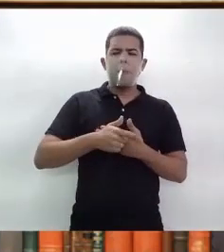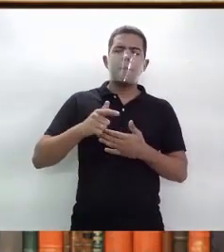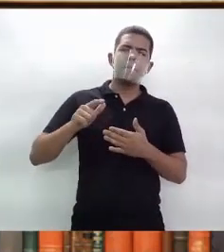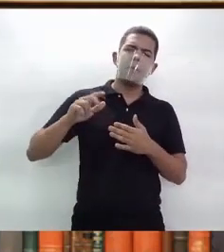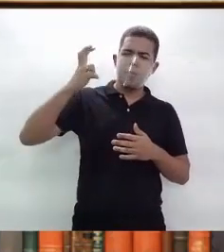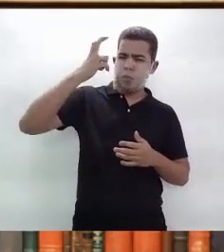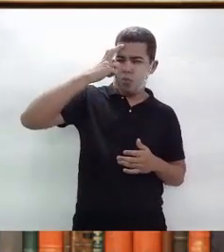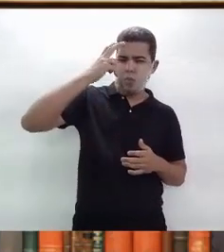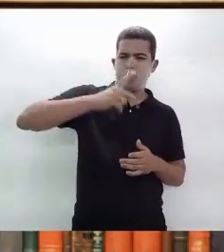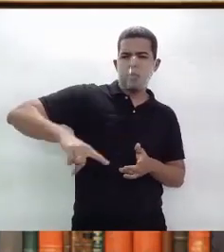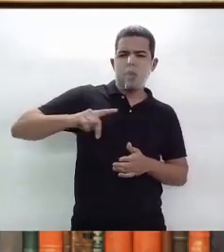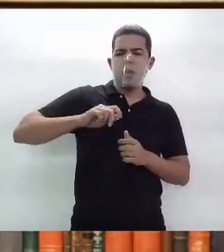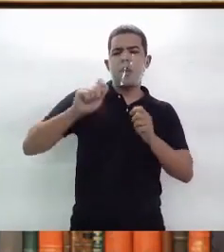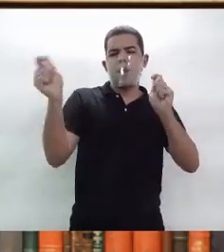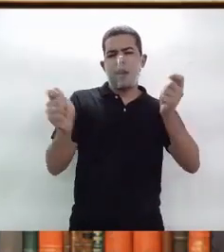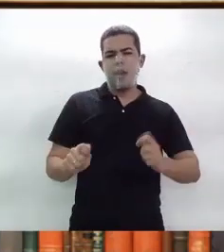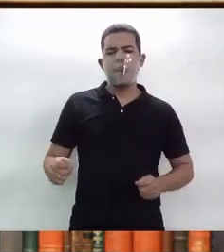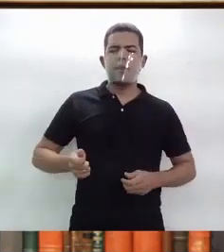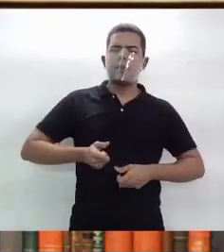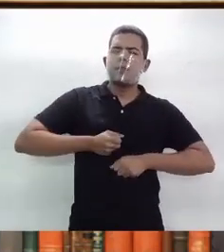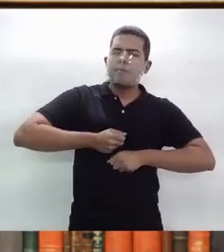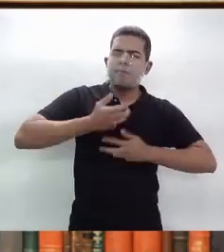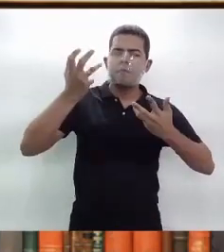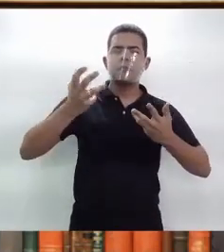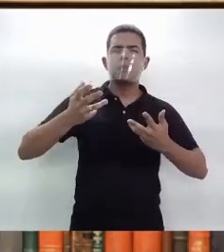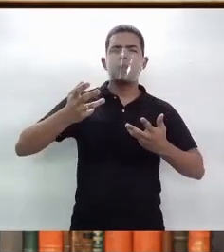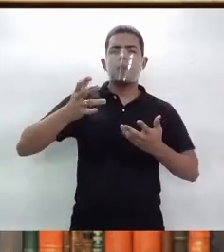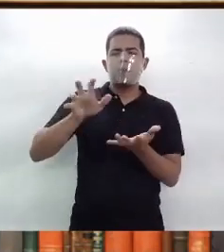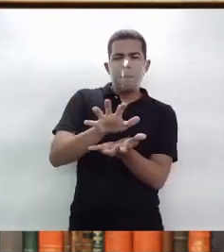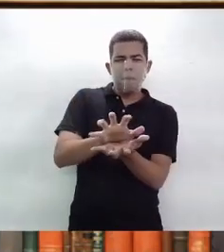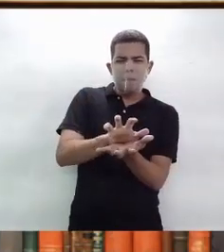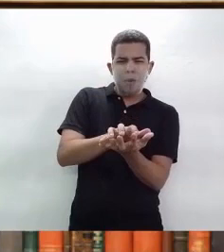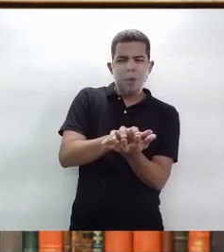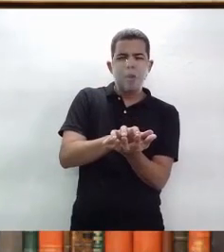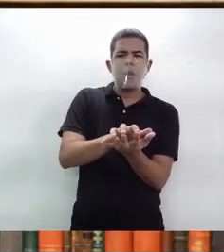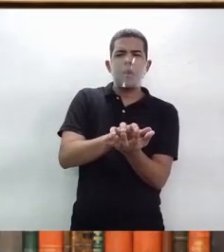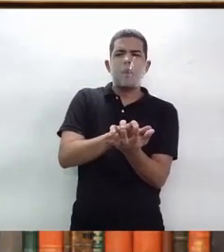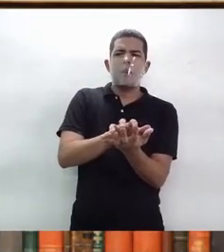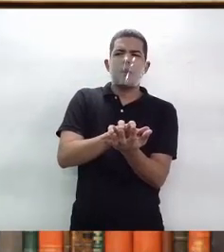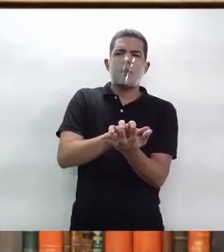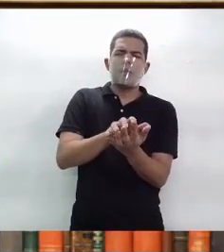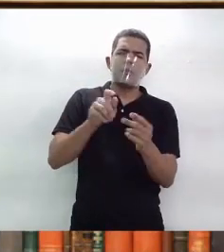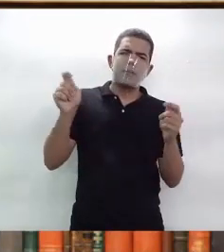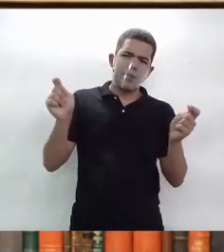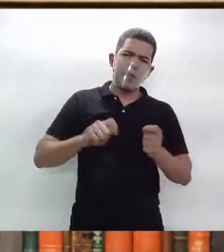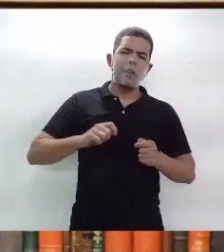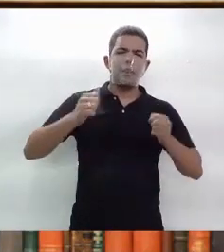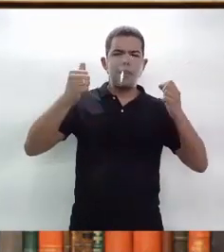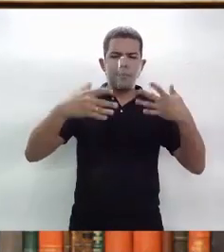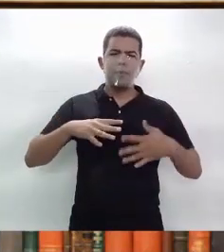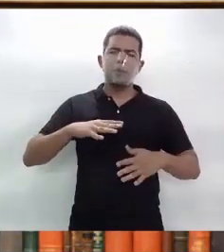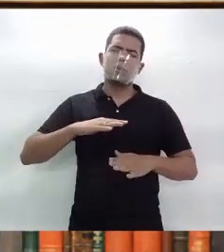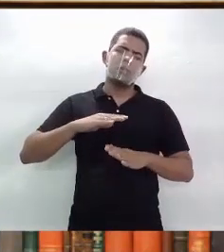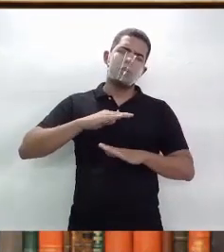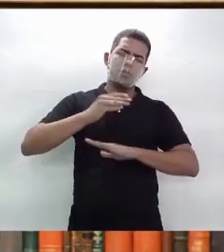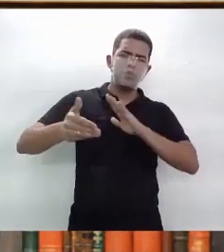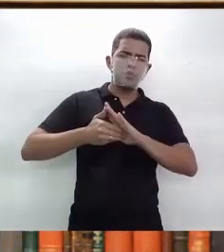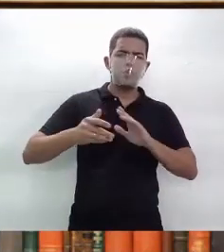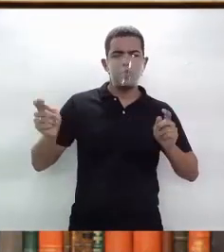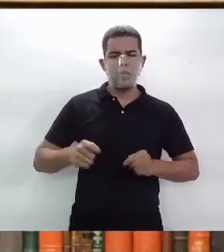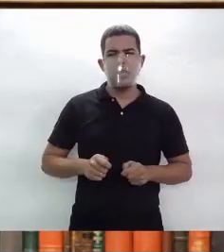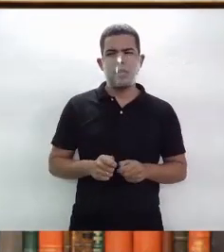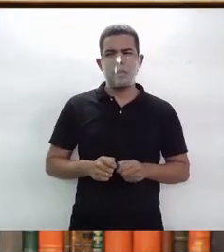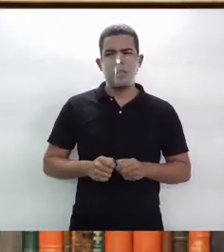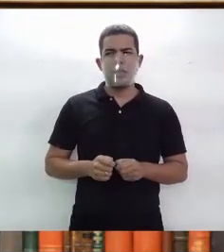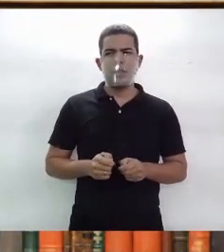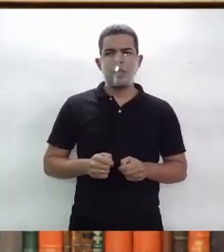a nossa essência, né, como pernambucano, a gente tem como falar como um todo. Então, a gente pode falar de,